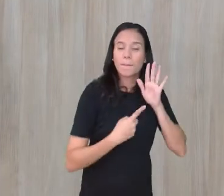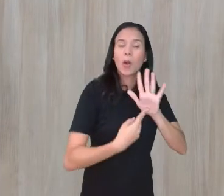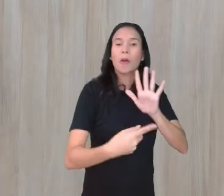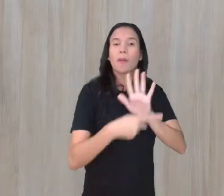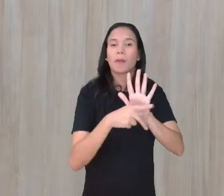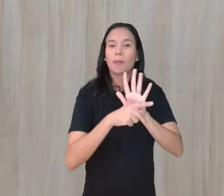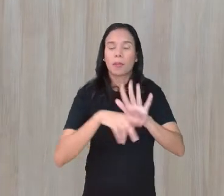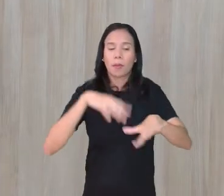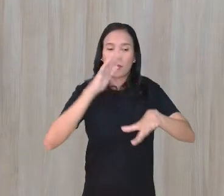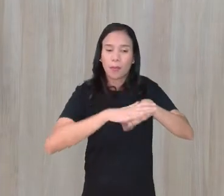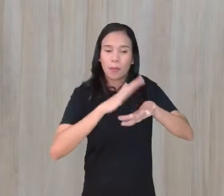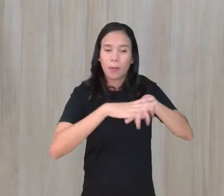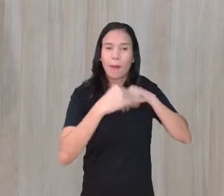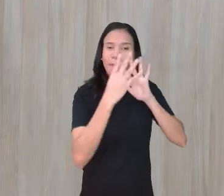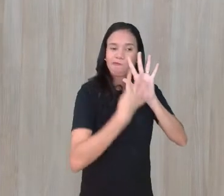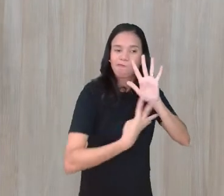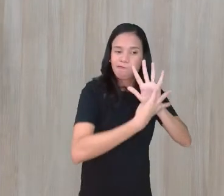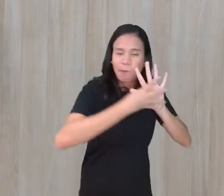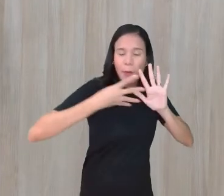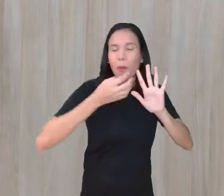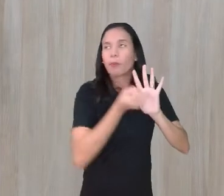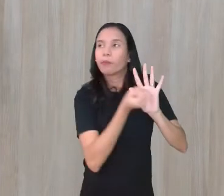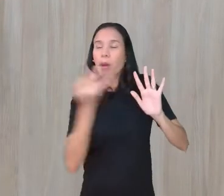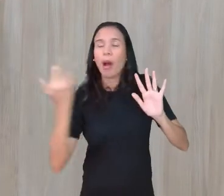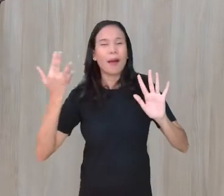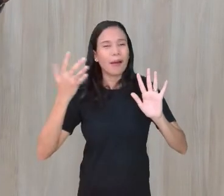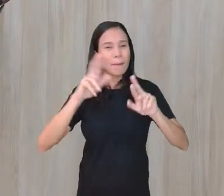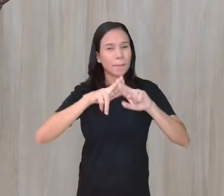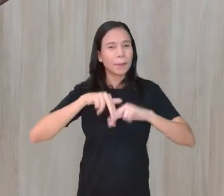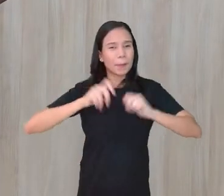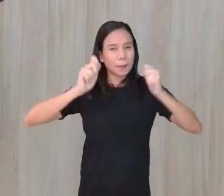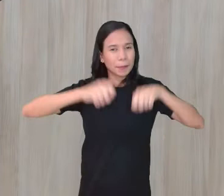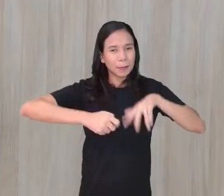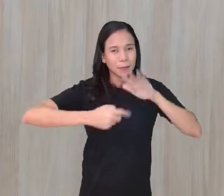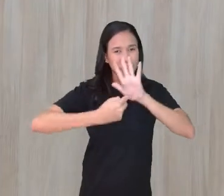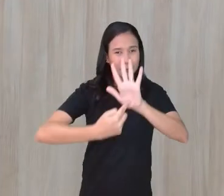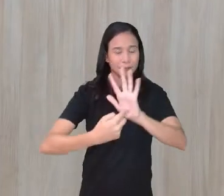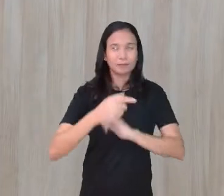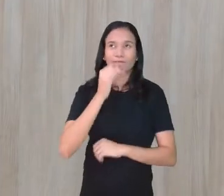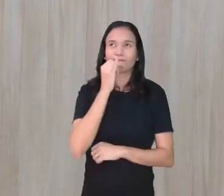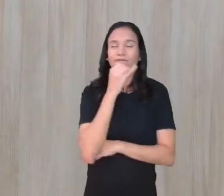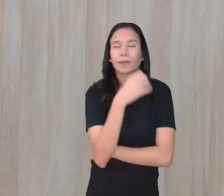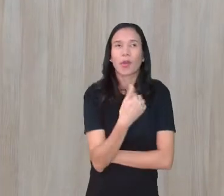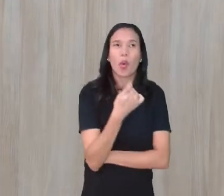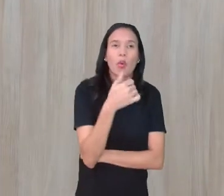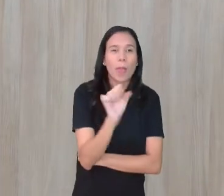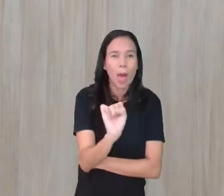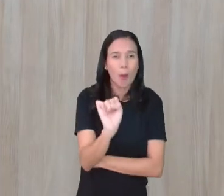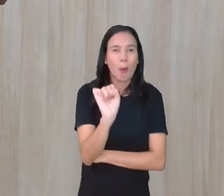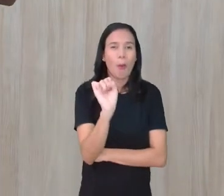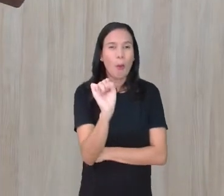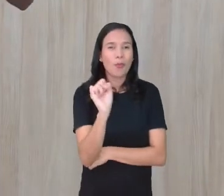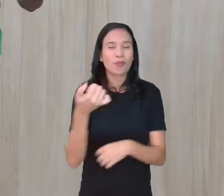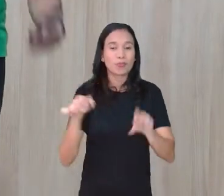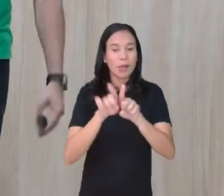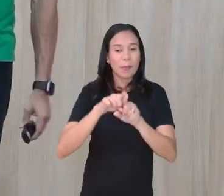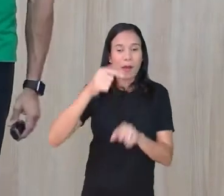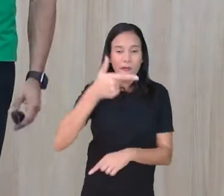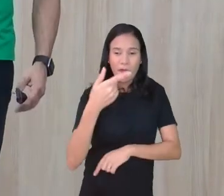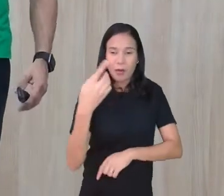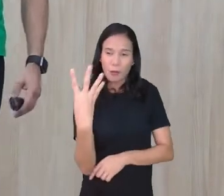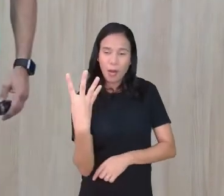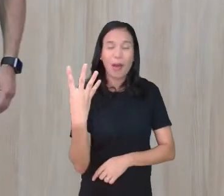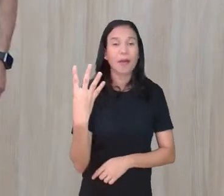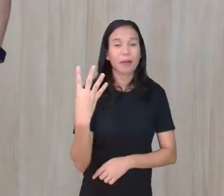na tabuada de vários números. E aí eu mostrei para vocês o 18, mostrei para vocês o